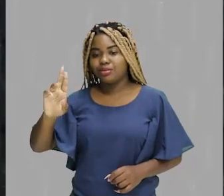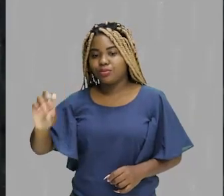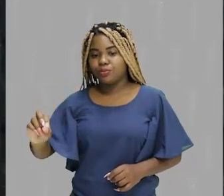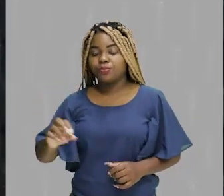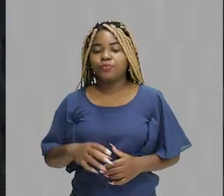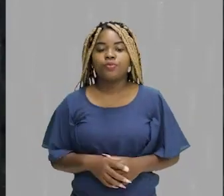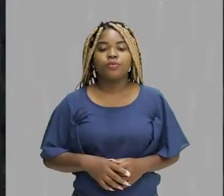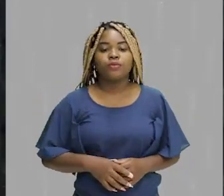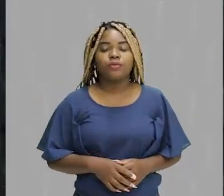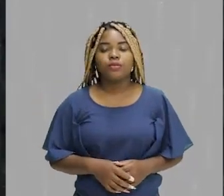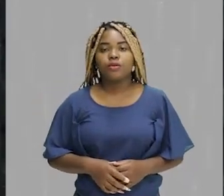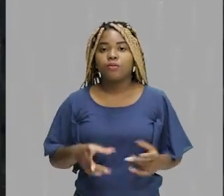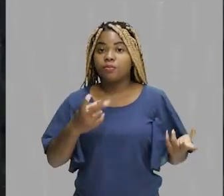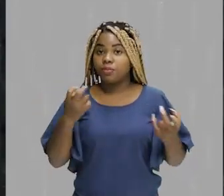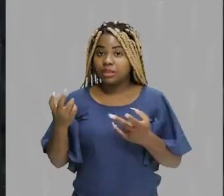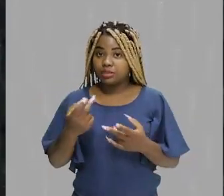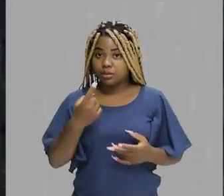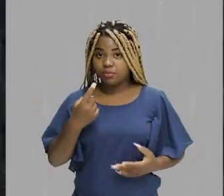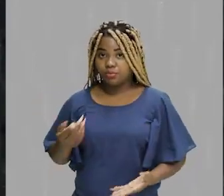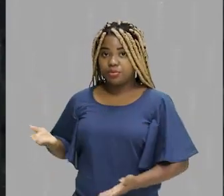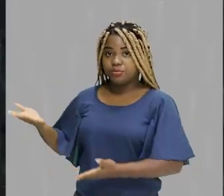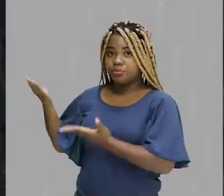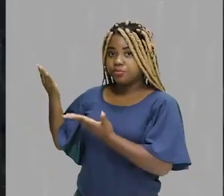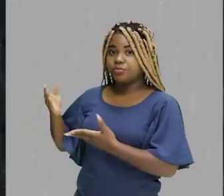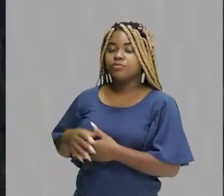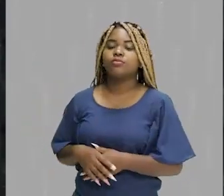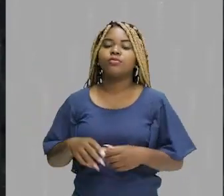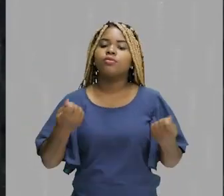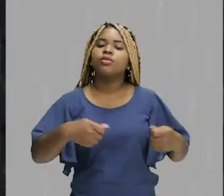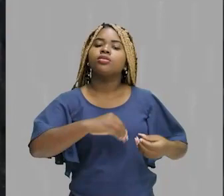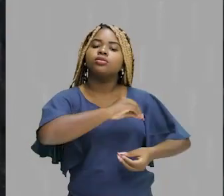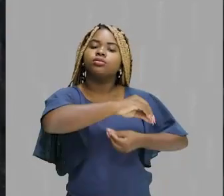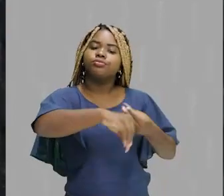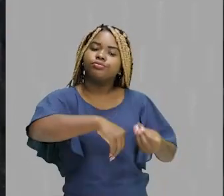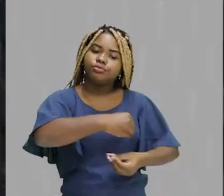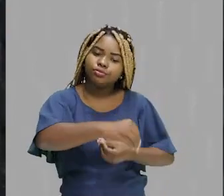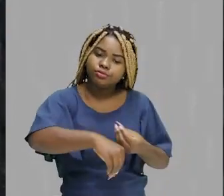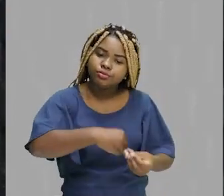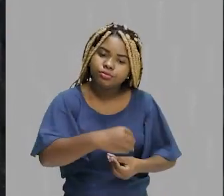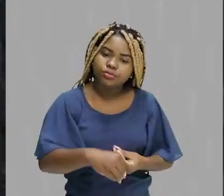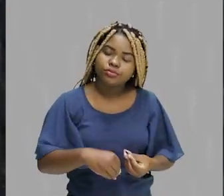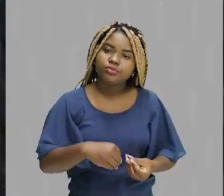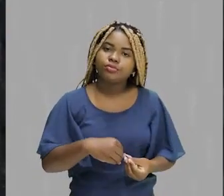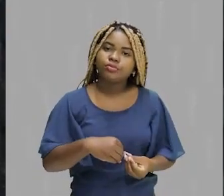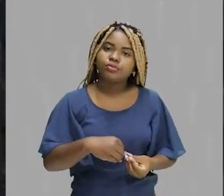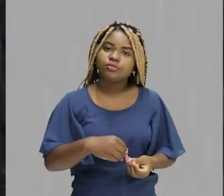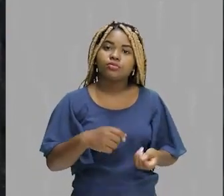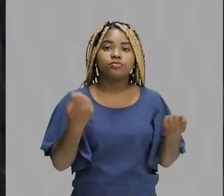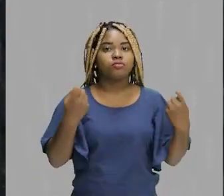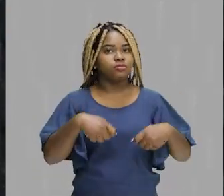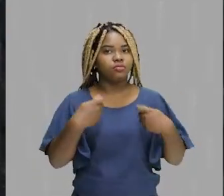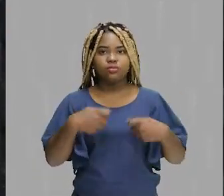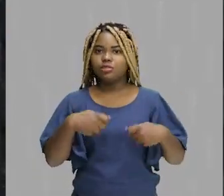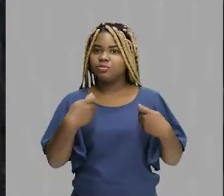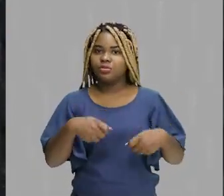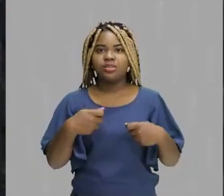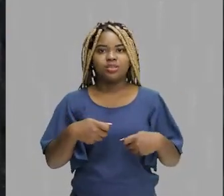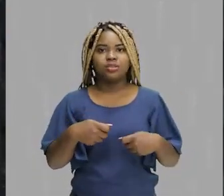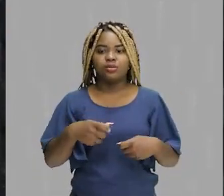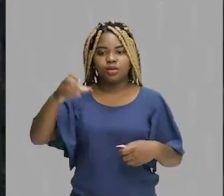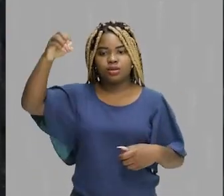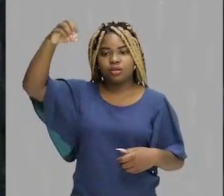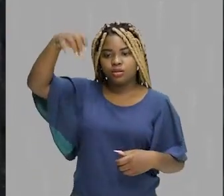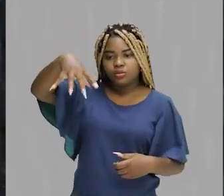luz polarizada ela pode passar por uma substância e não sofrer, turma, nenhum desvio. Nenhum